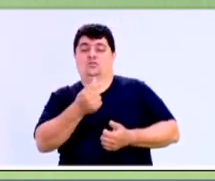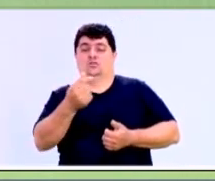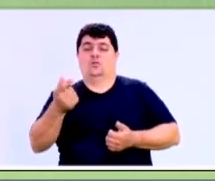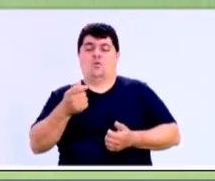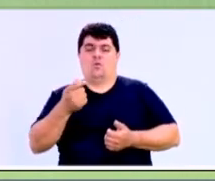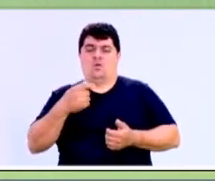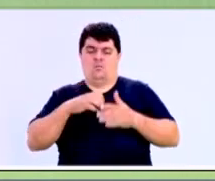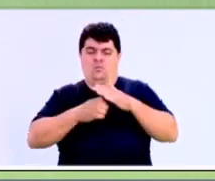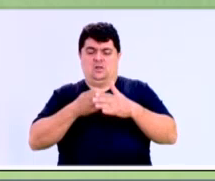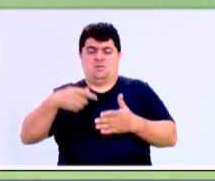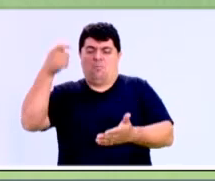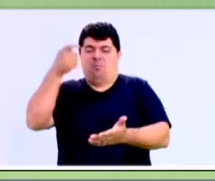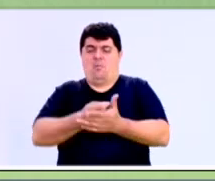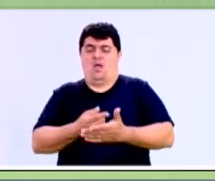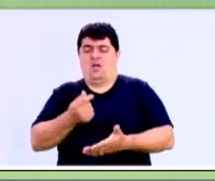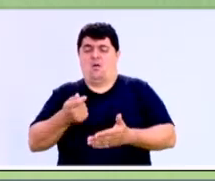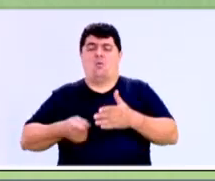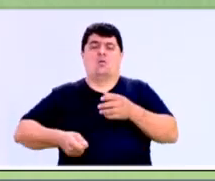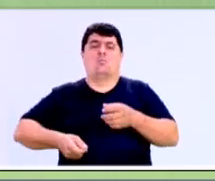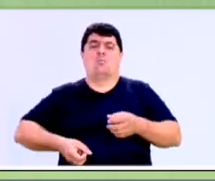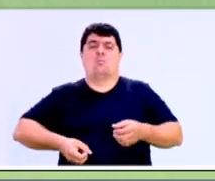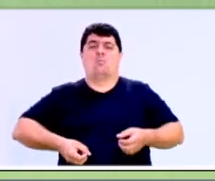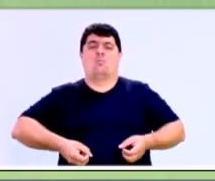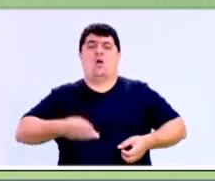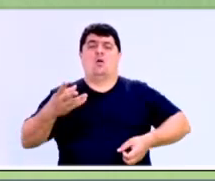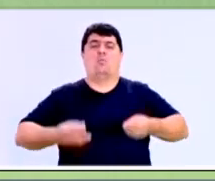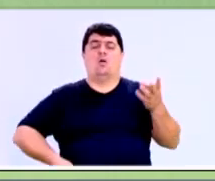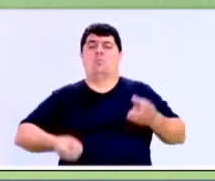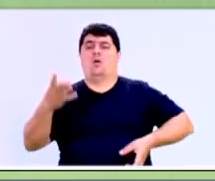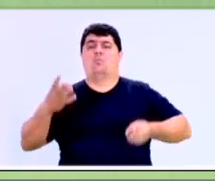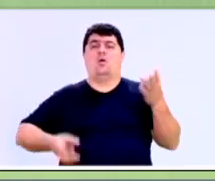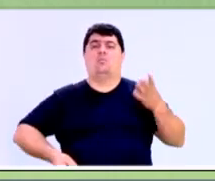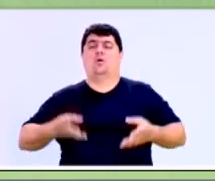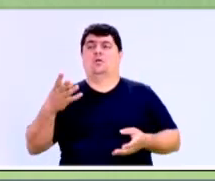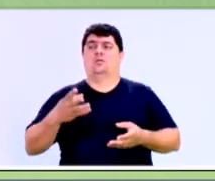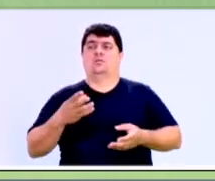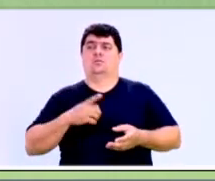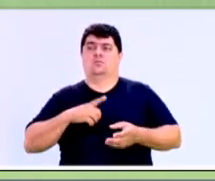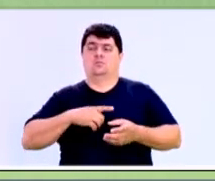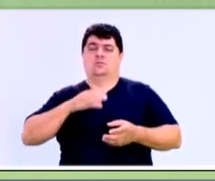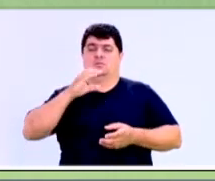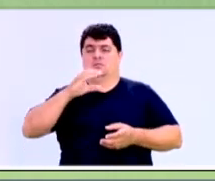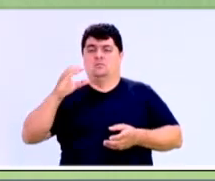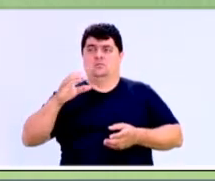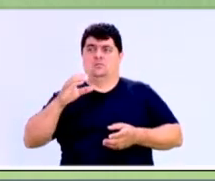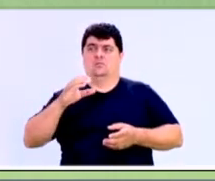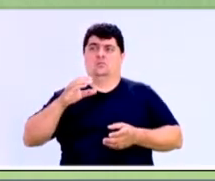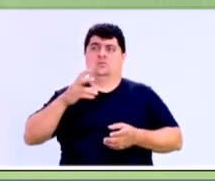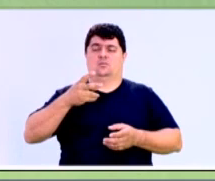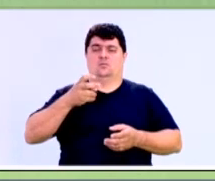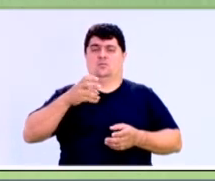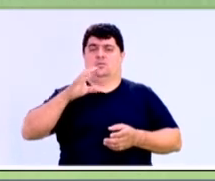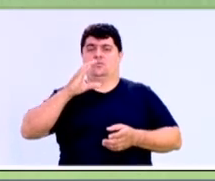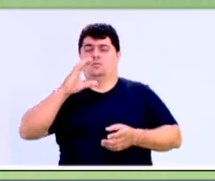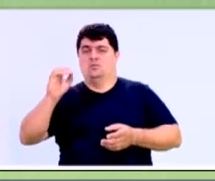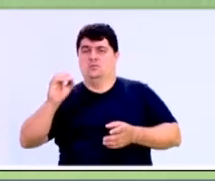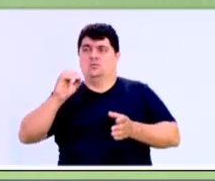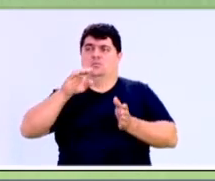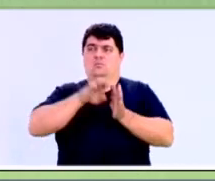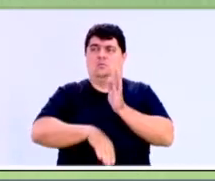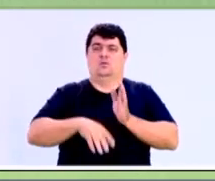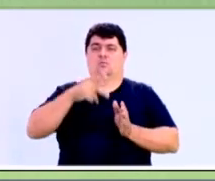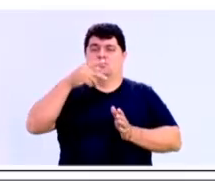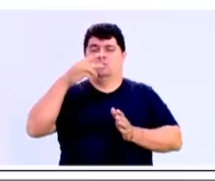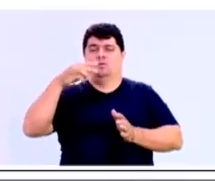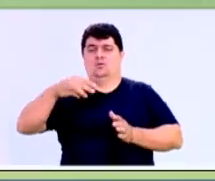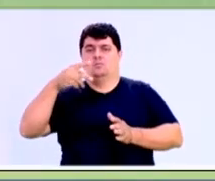Ou seja, considerando as minhas atividades operacionais. Então ele pega ciclo operacional menos prazo médio de pagamento